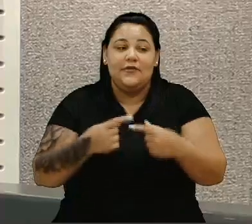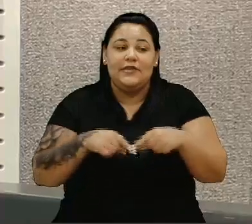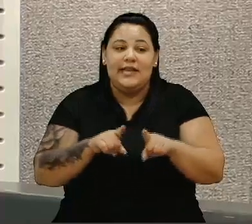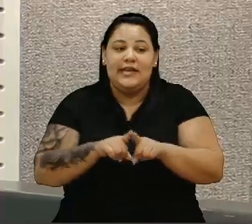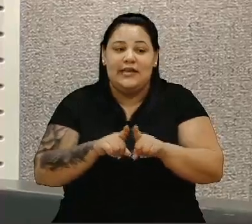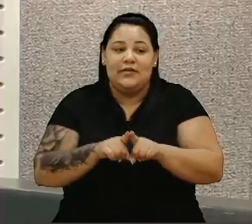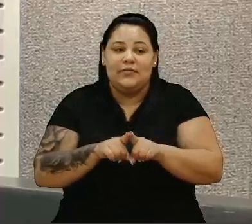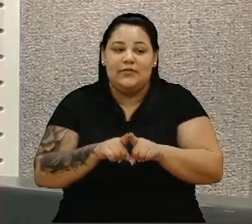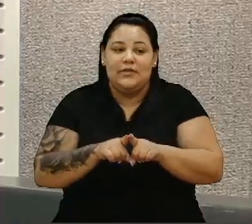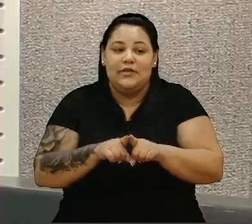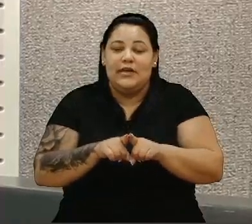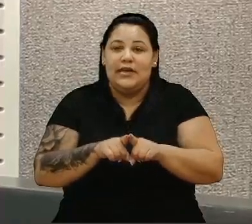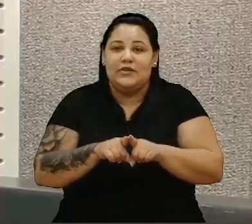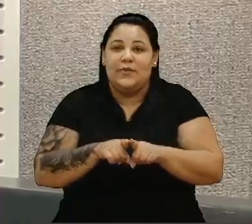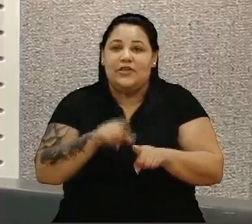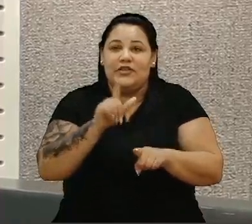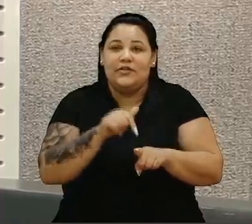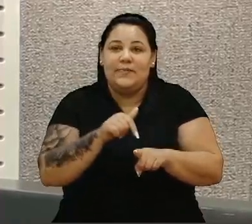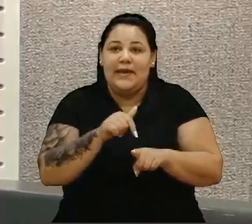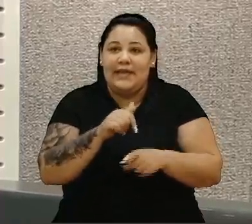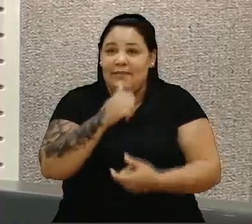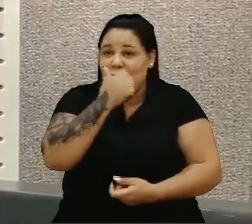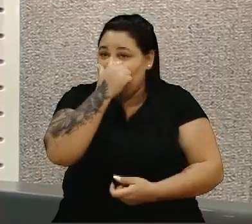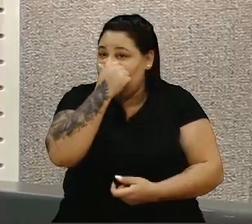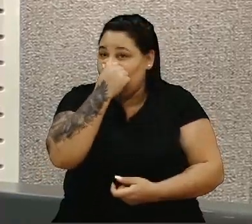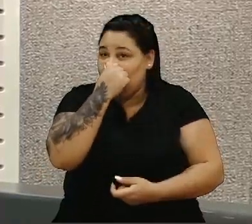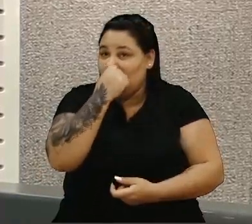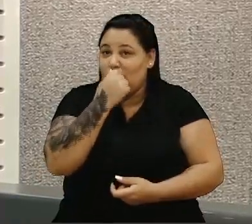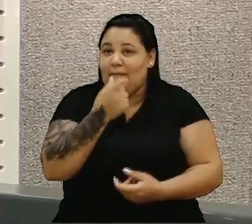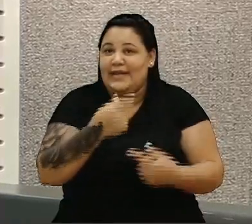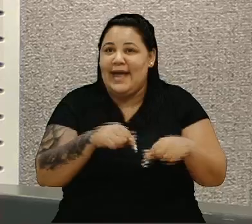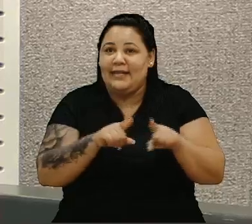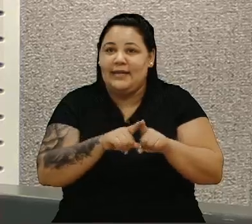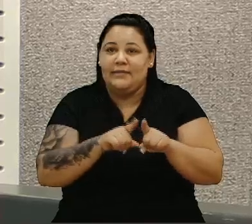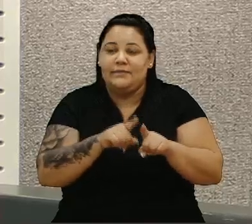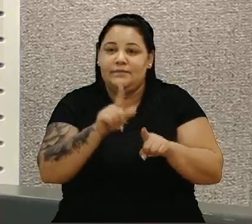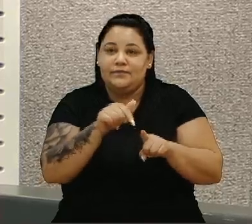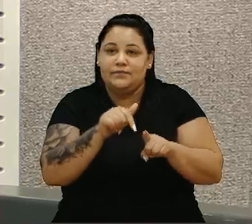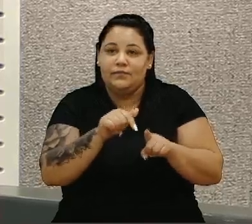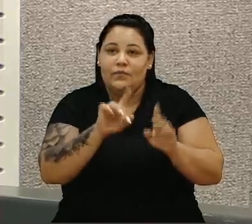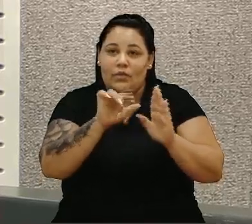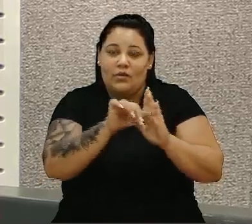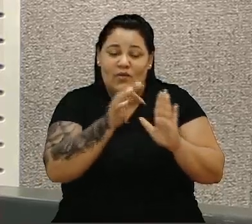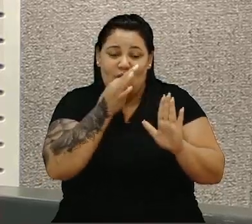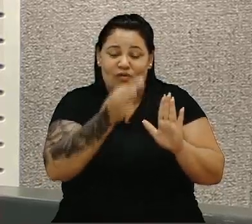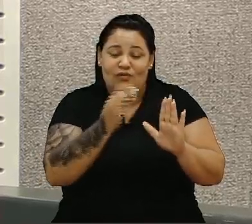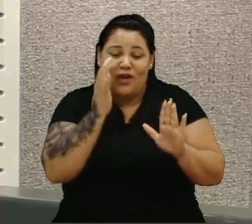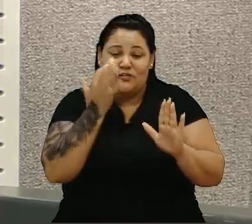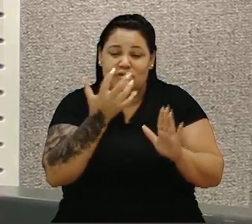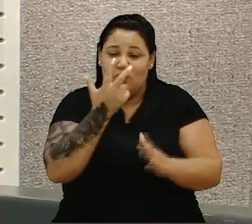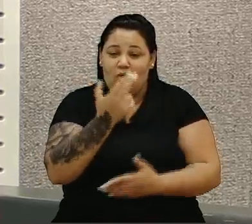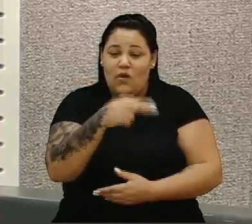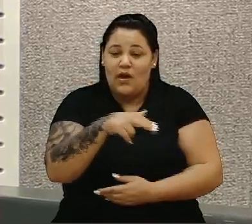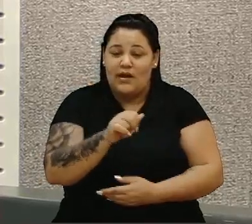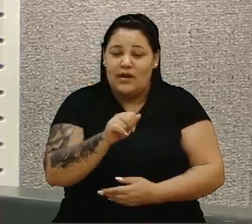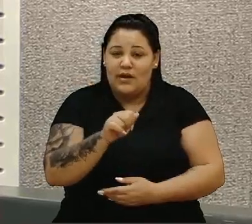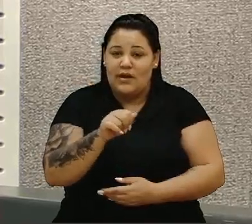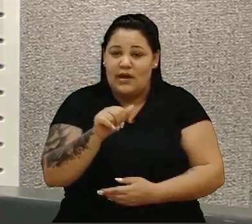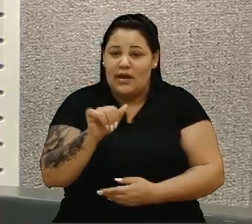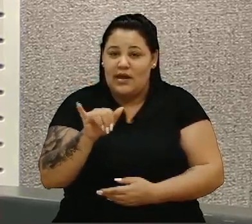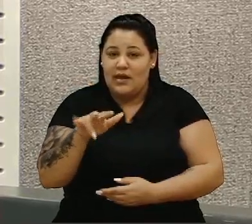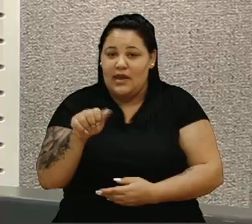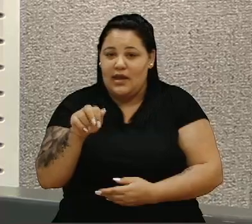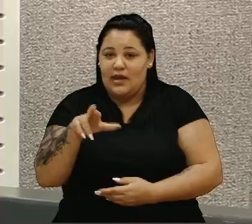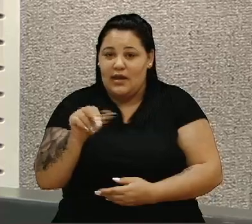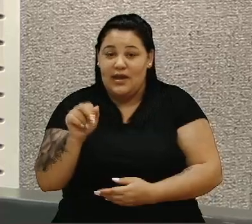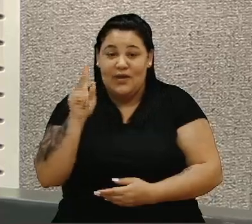né? Uma pena que a gente tenha que ter experimentado na nossa cidade um caso tão triste, né, e horripilante como foi a situação da menina Nayara. Lembro